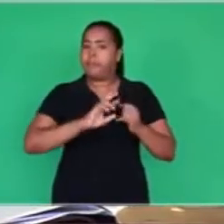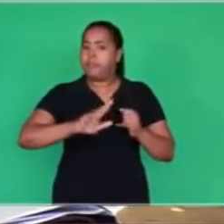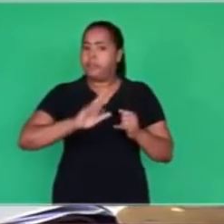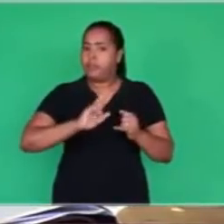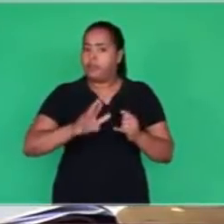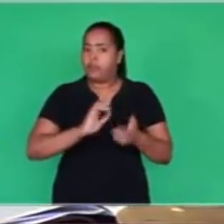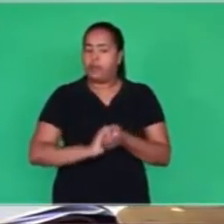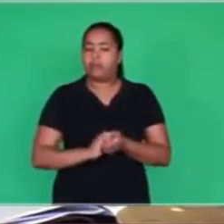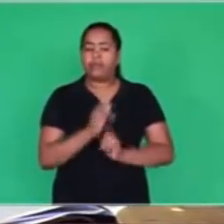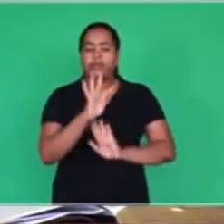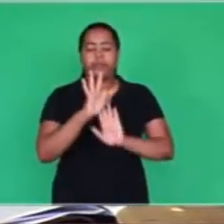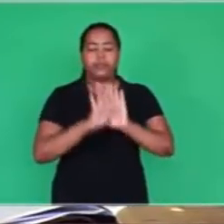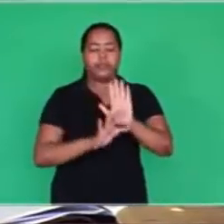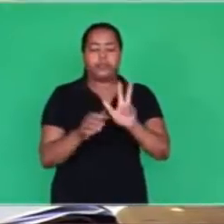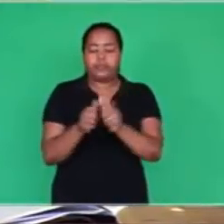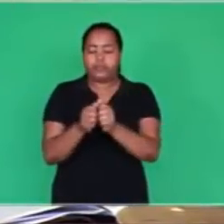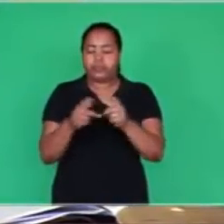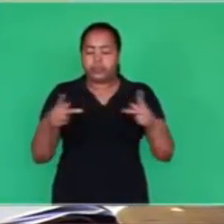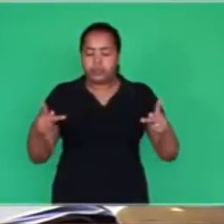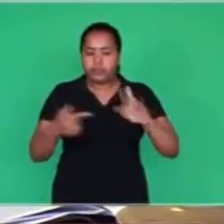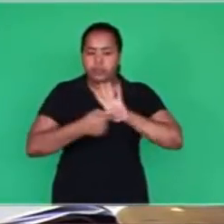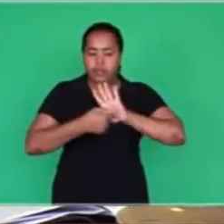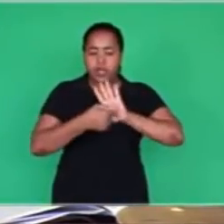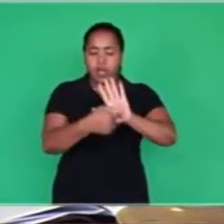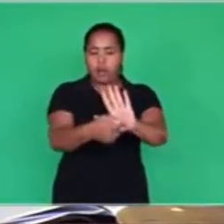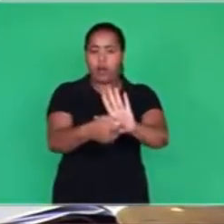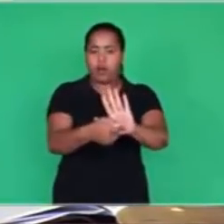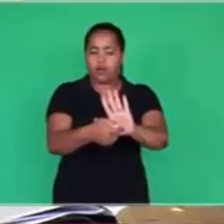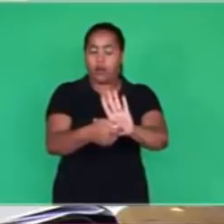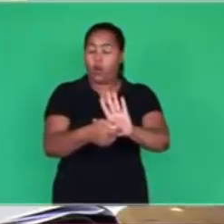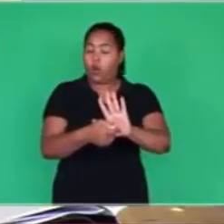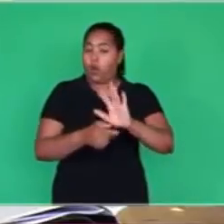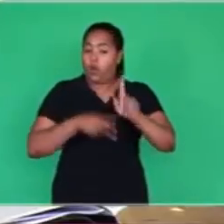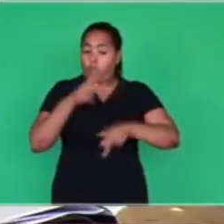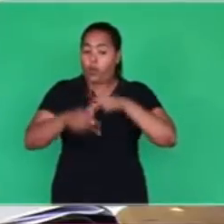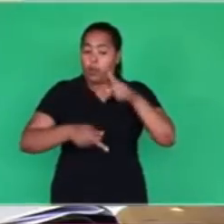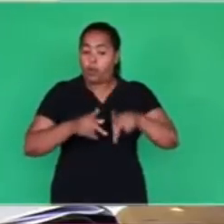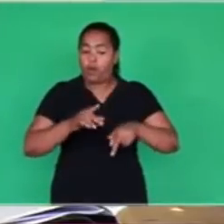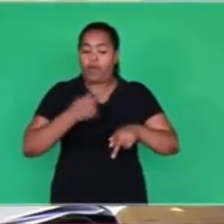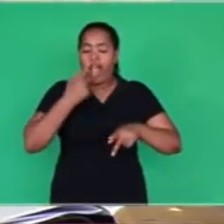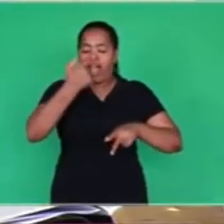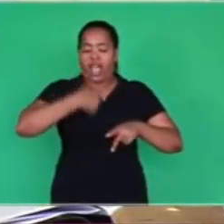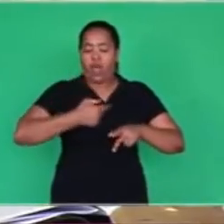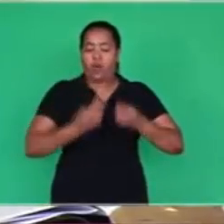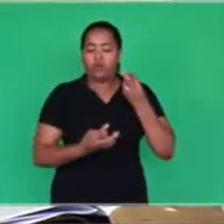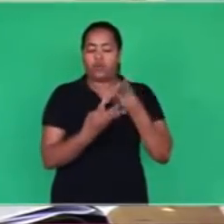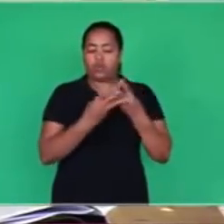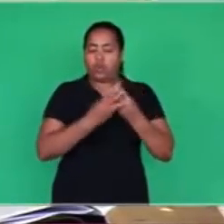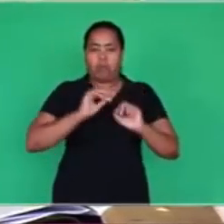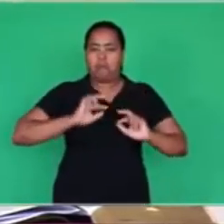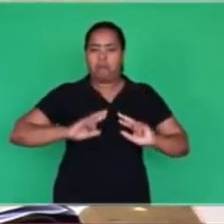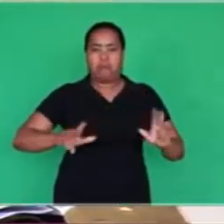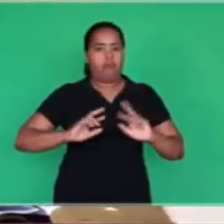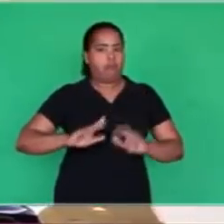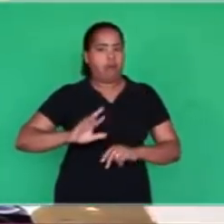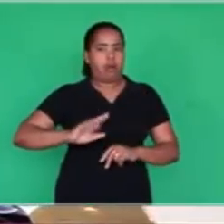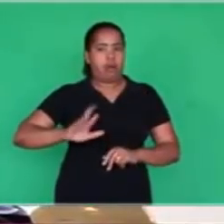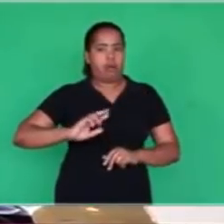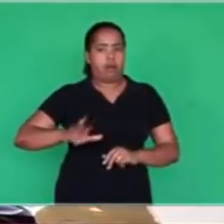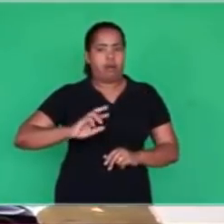lá do Apocalipse. Aqueles que se dizem judeus e não são. Mas são o quê? Nem precisa falar.